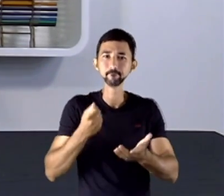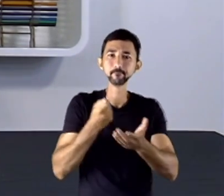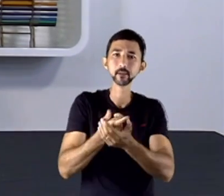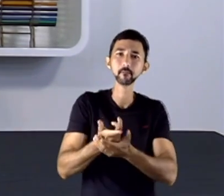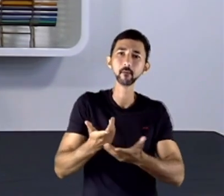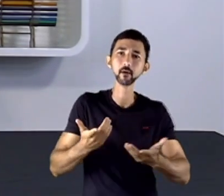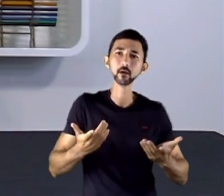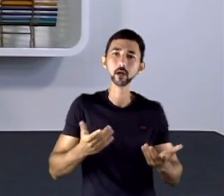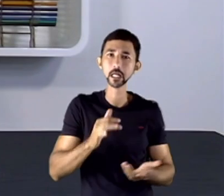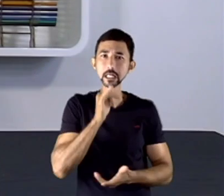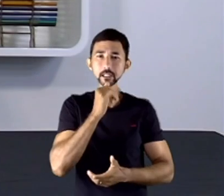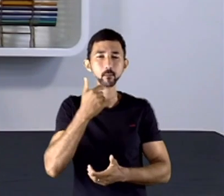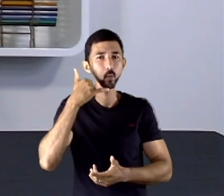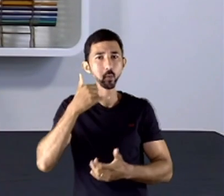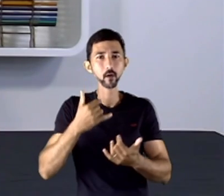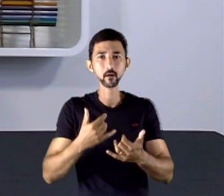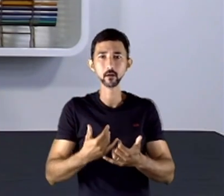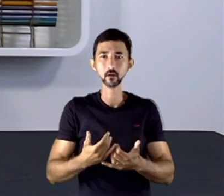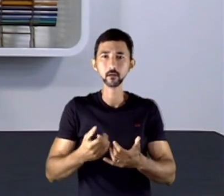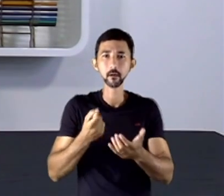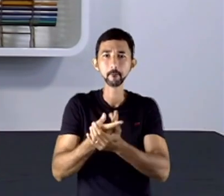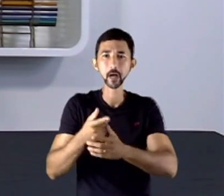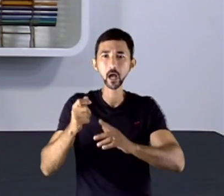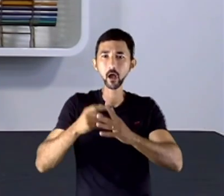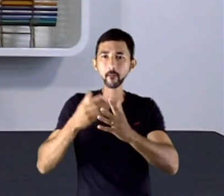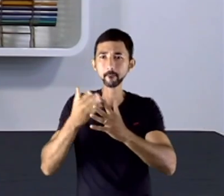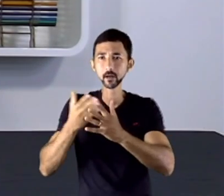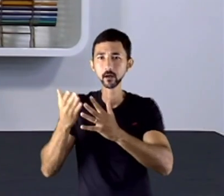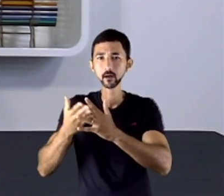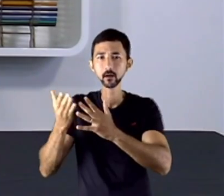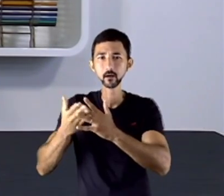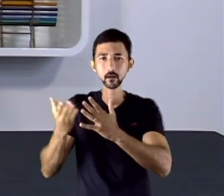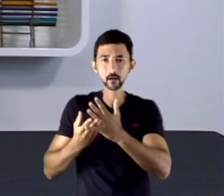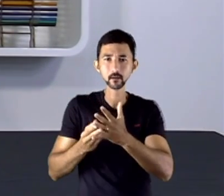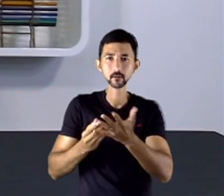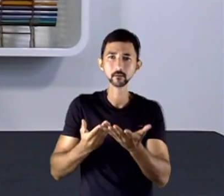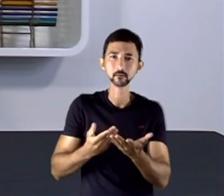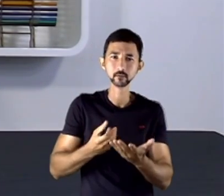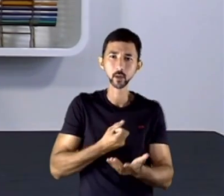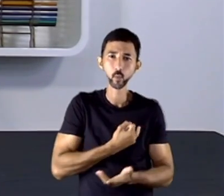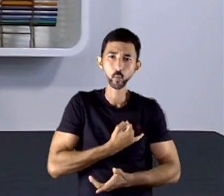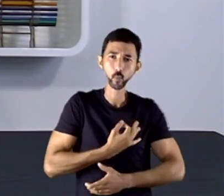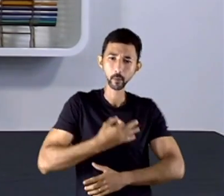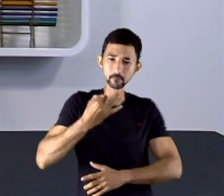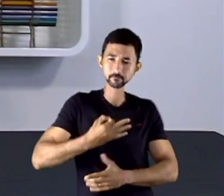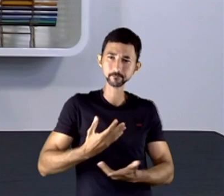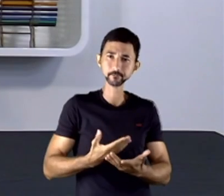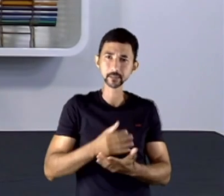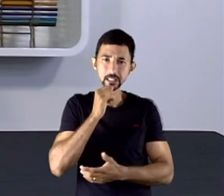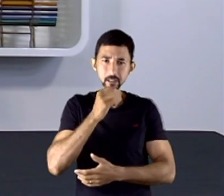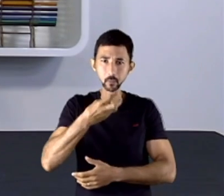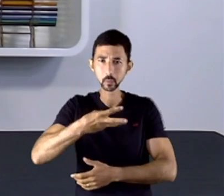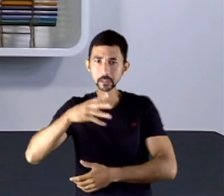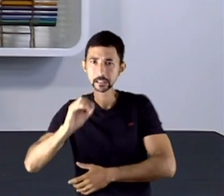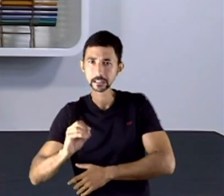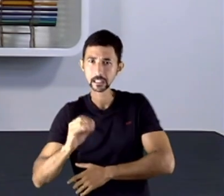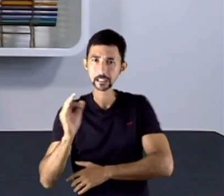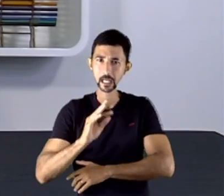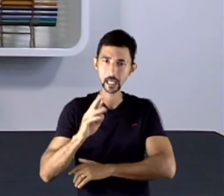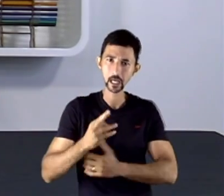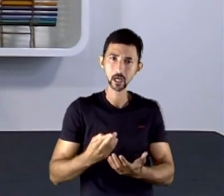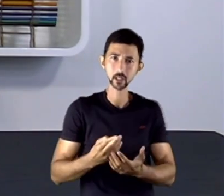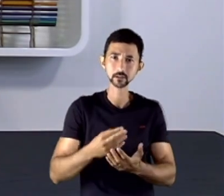pagar o celular, quando ele for pagar a mensalidade, ele quer um número natural, ou seja, R$ 30, ele quer